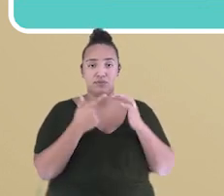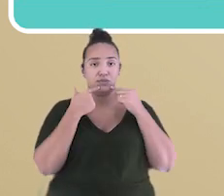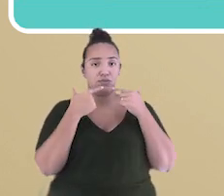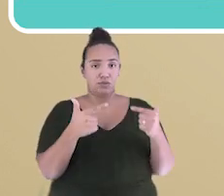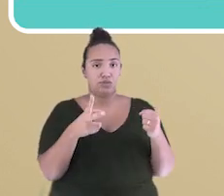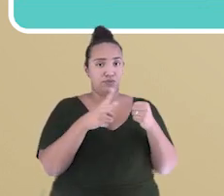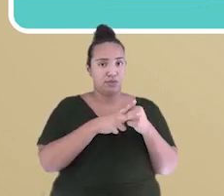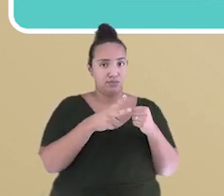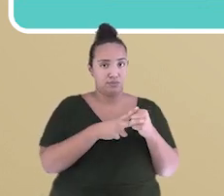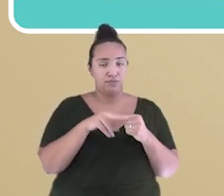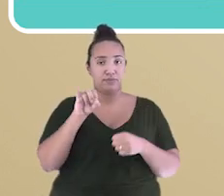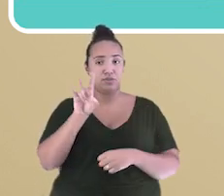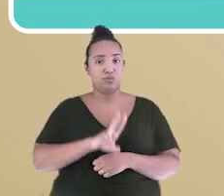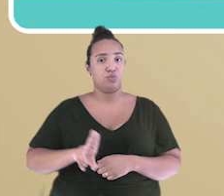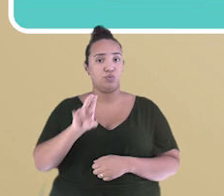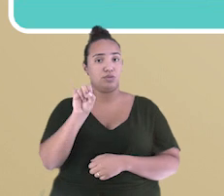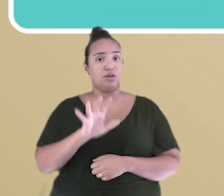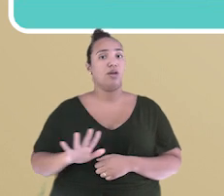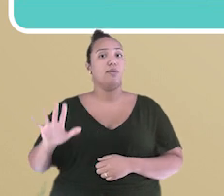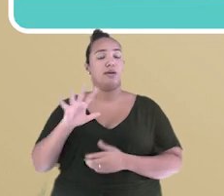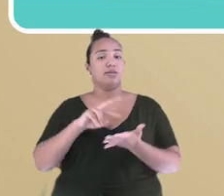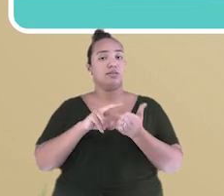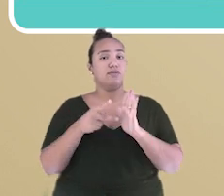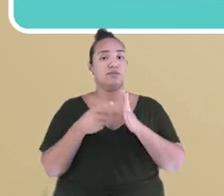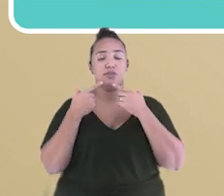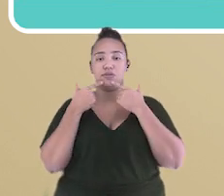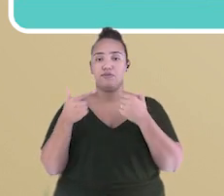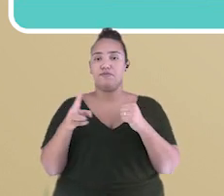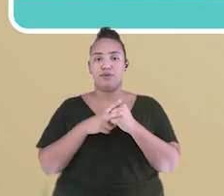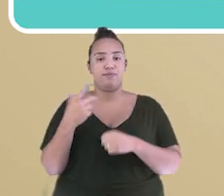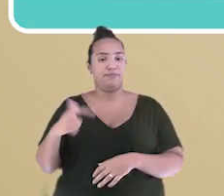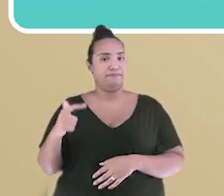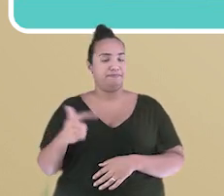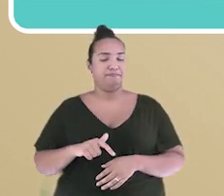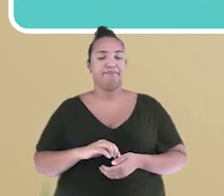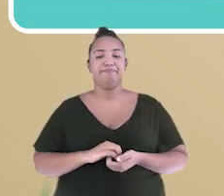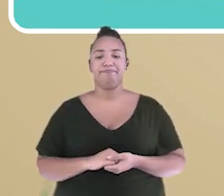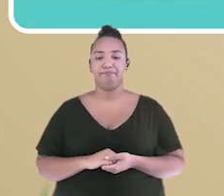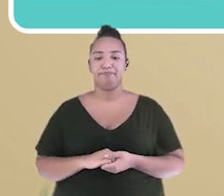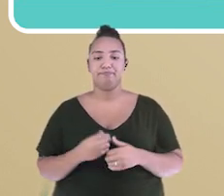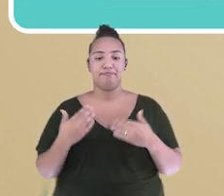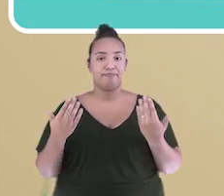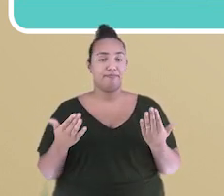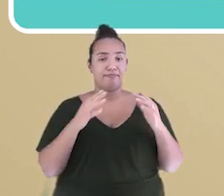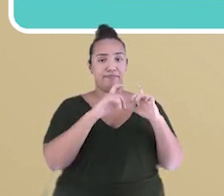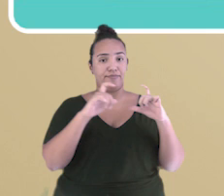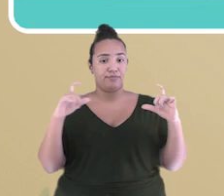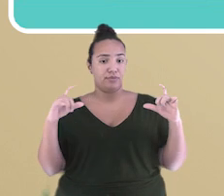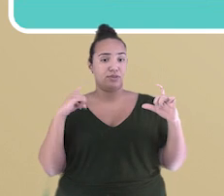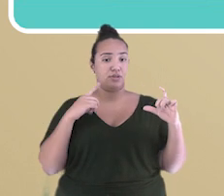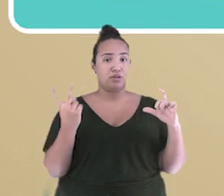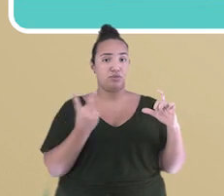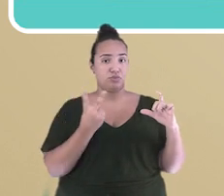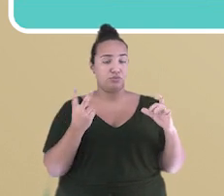linguagem verbal. E quando fazemos o uso das imagens, utilizamos a linguagem não verbal. Como na tirinha temos